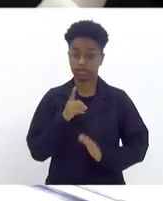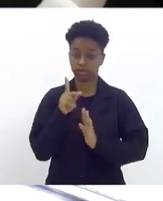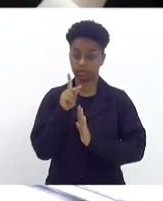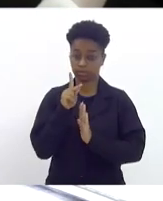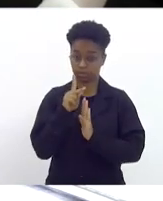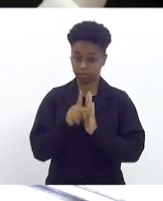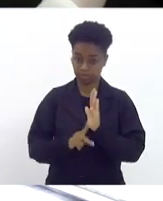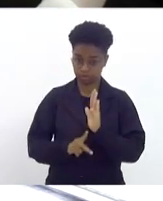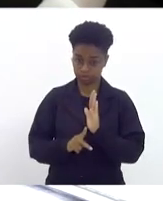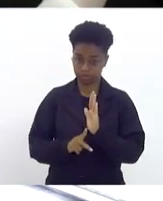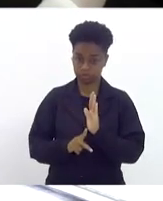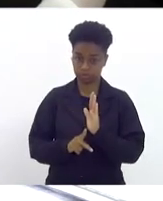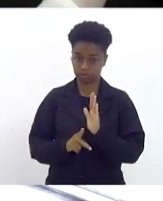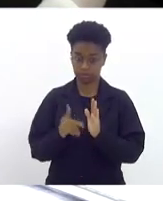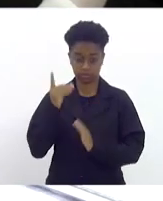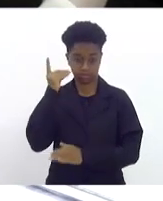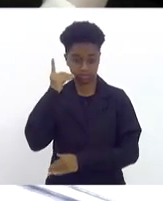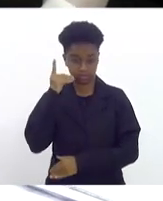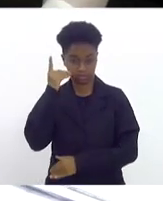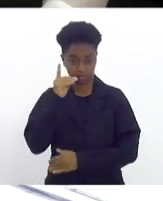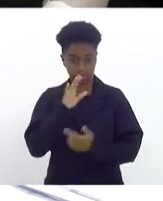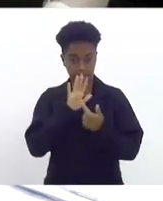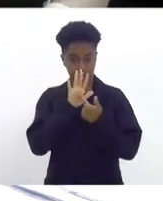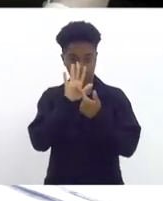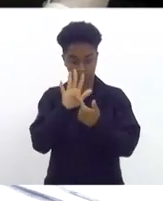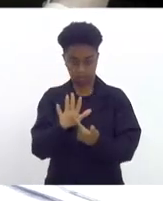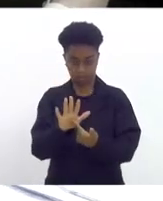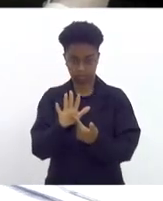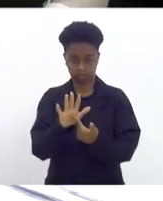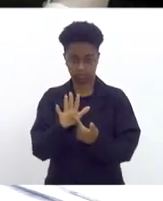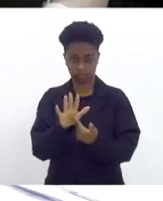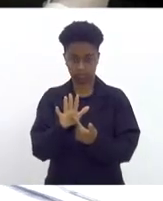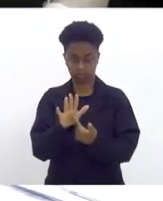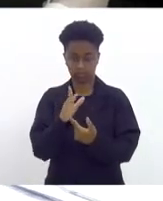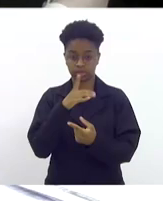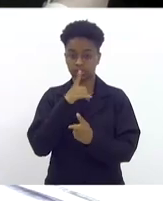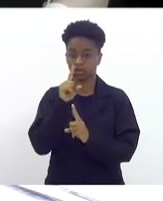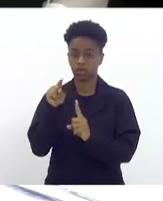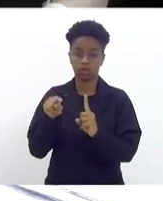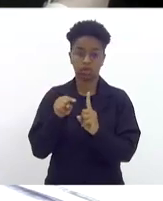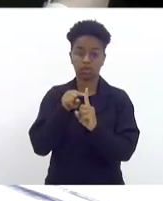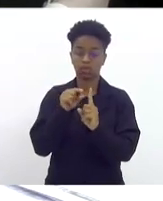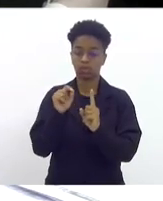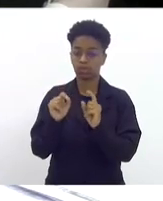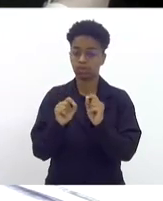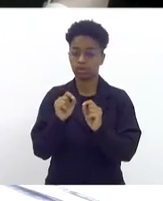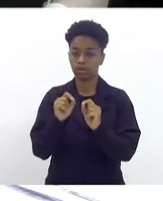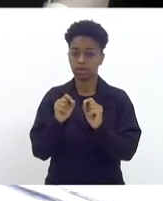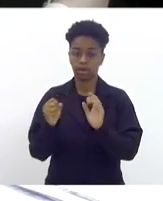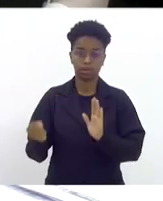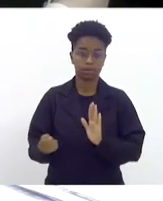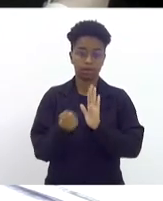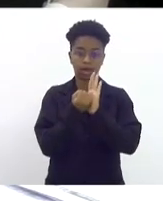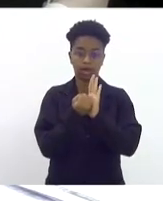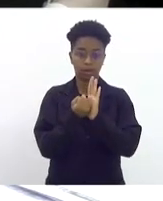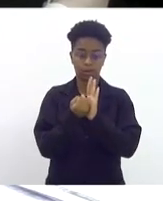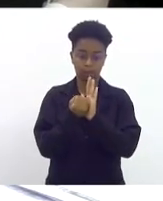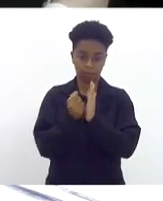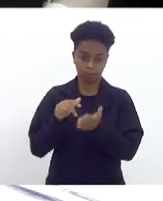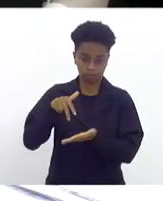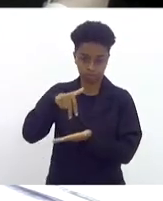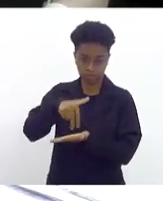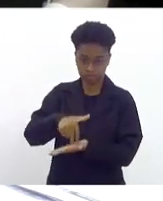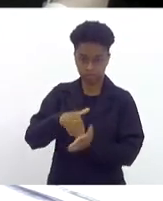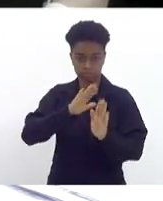que os parlamentares apresentam que visam marcar uma posição política e